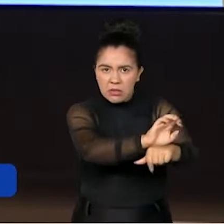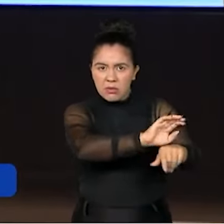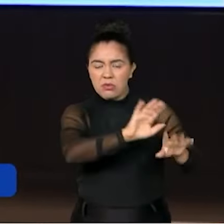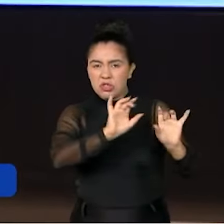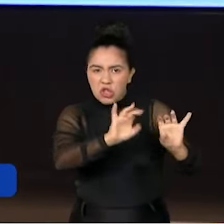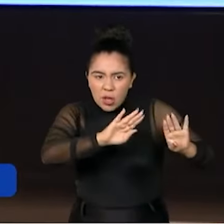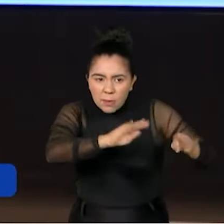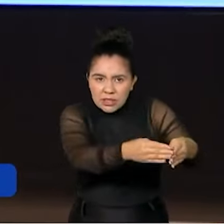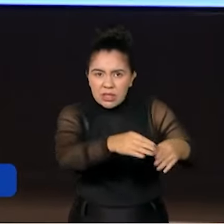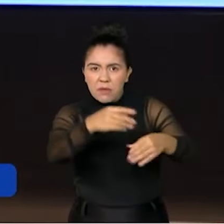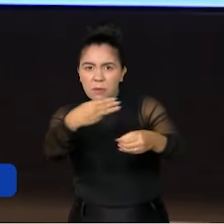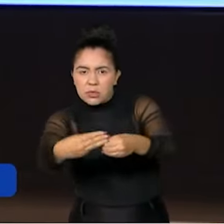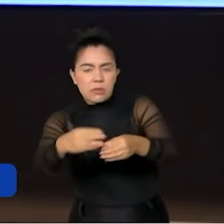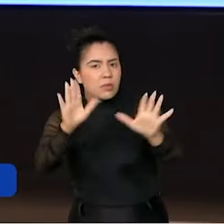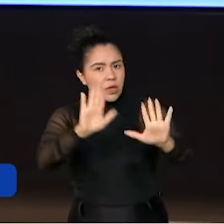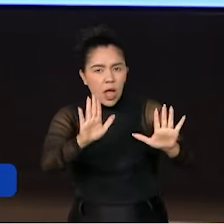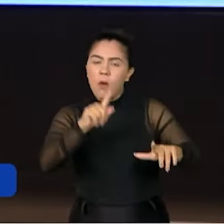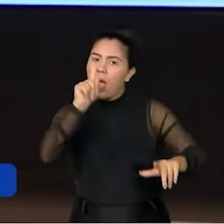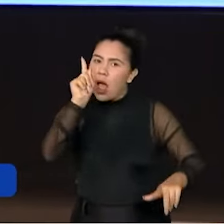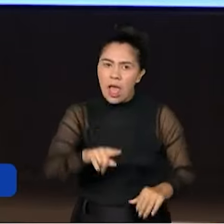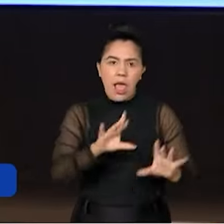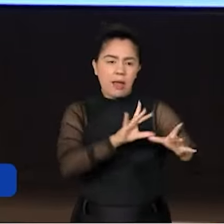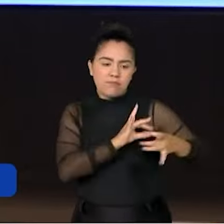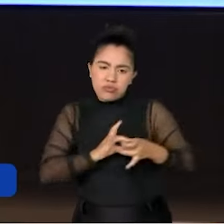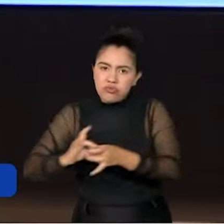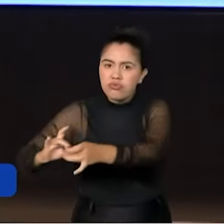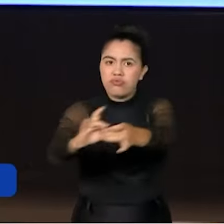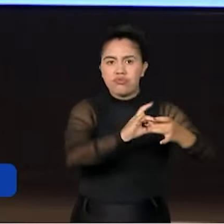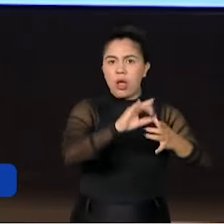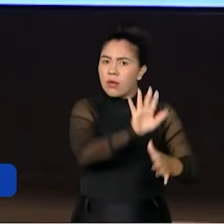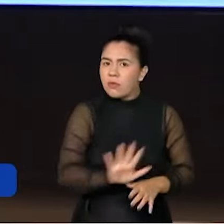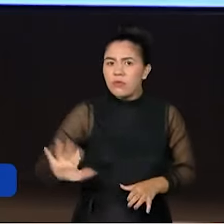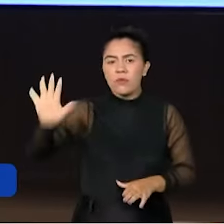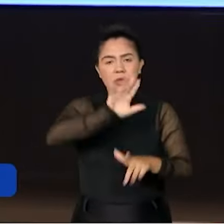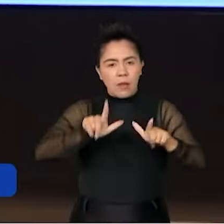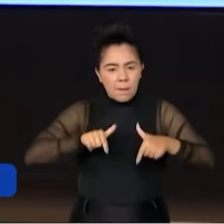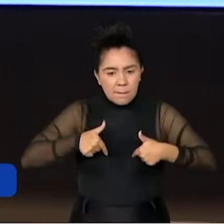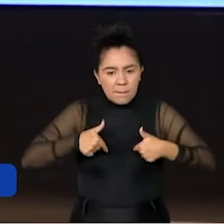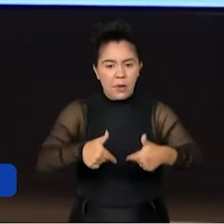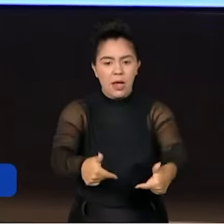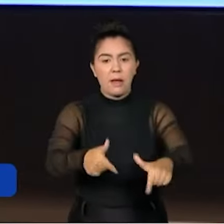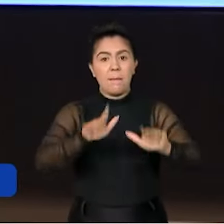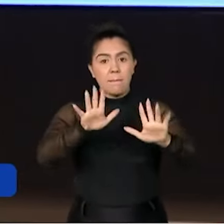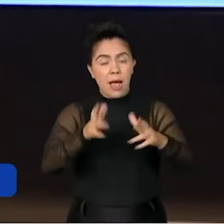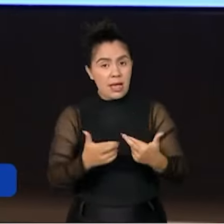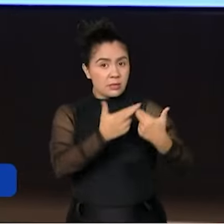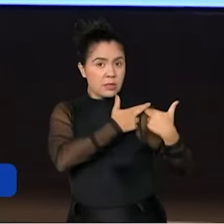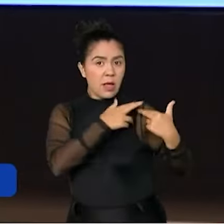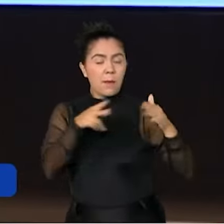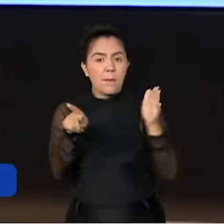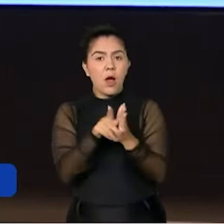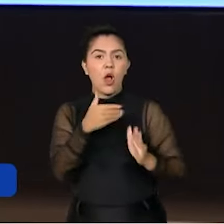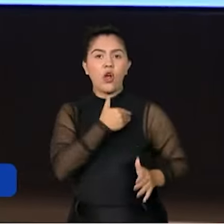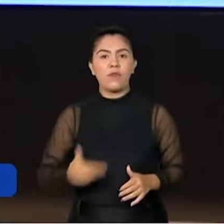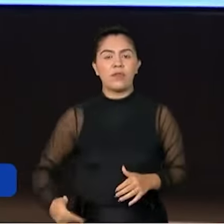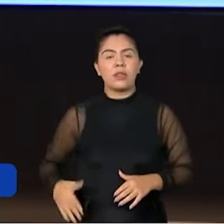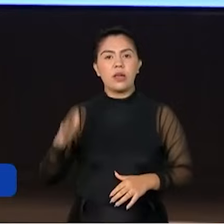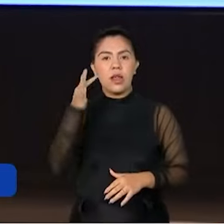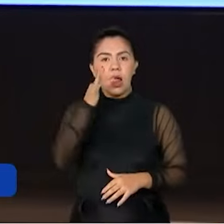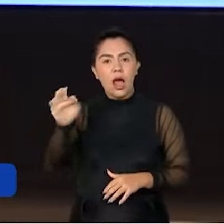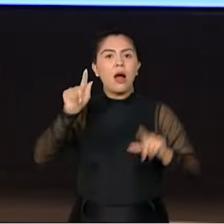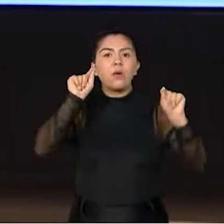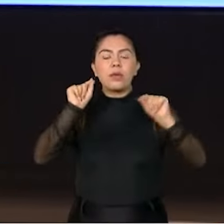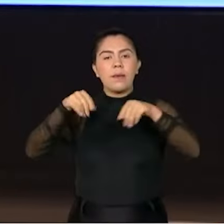determinação do presidente Lula é de trabalho conjunto, ainda que a responsabilidade responsabilidade do governo federal, seja sobre